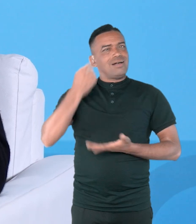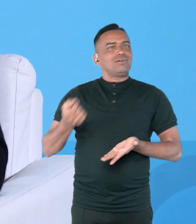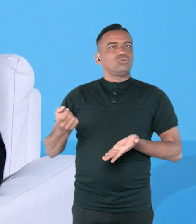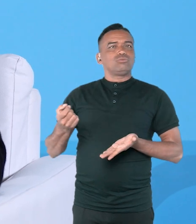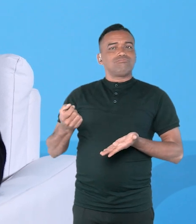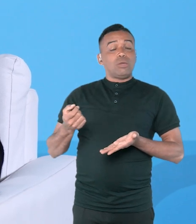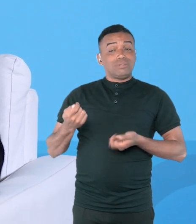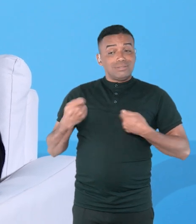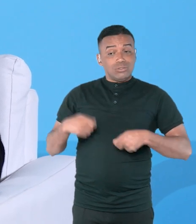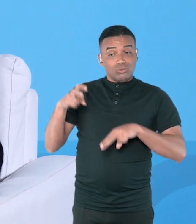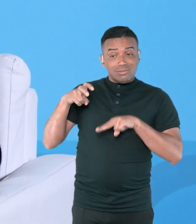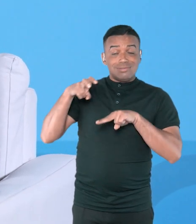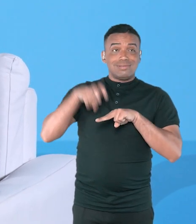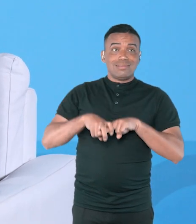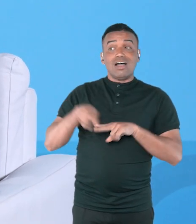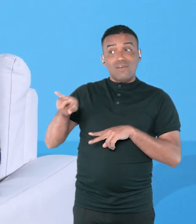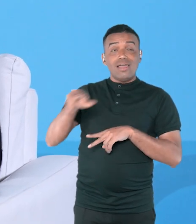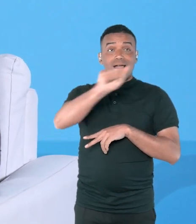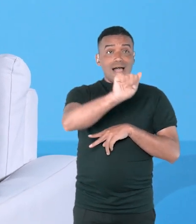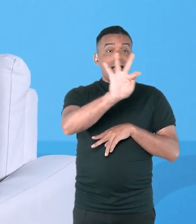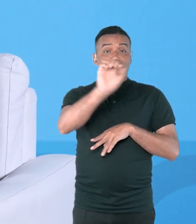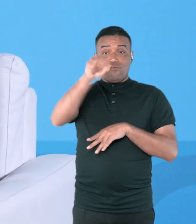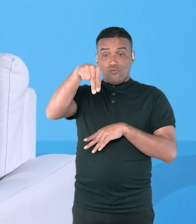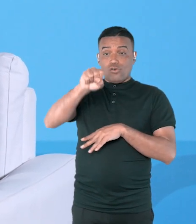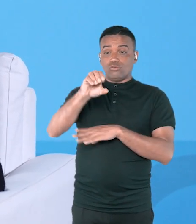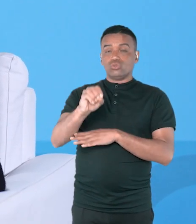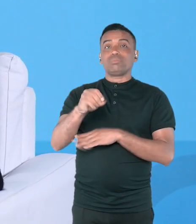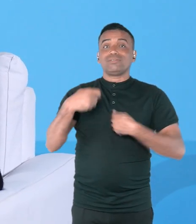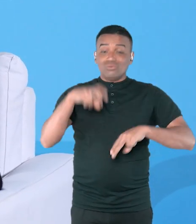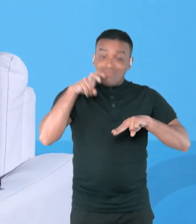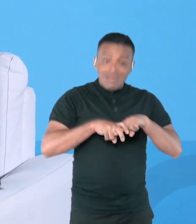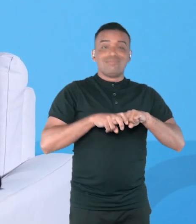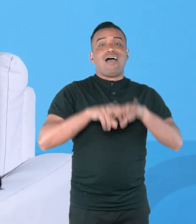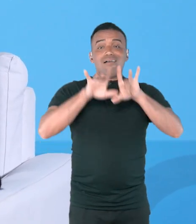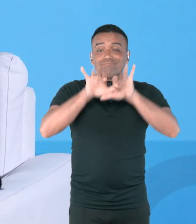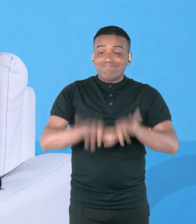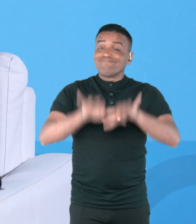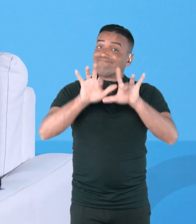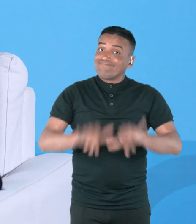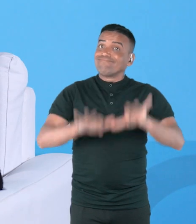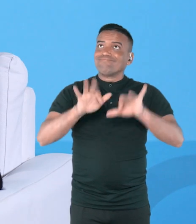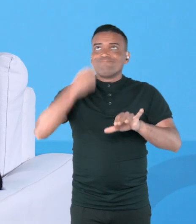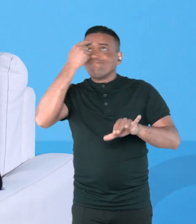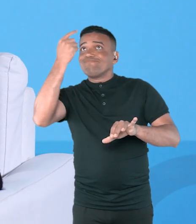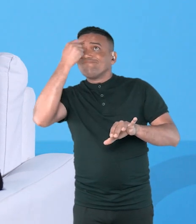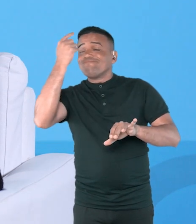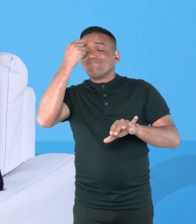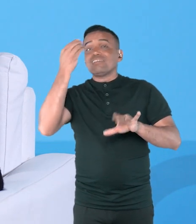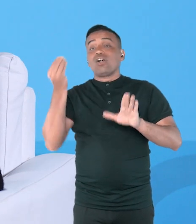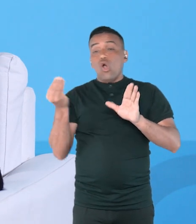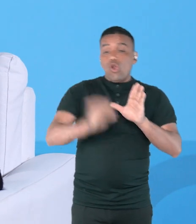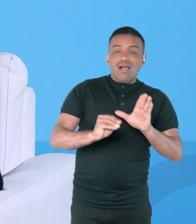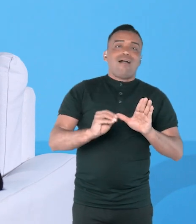muitos sinais. Eu preciso sentar, eu falei pro Afonso, eu preciso sentar e escrever. Né? Já tenho várias coisas